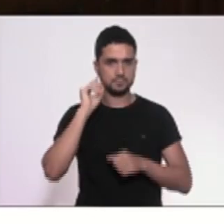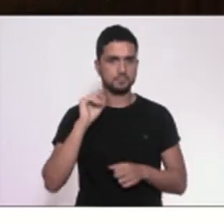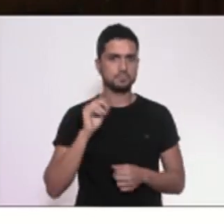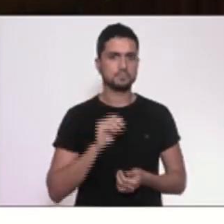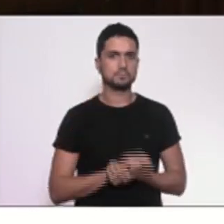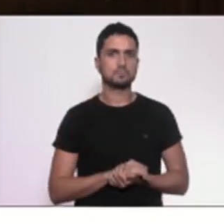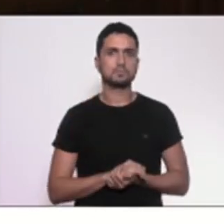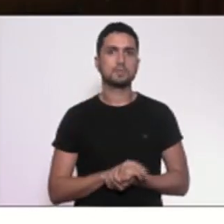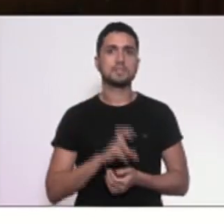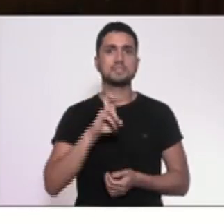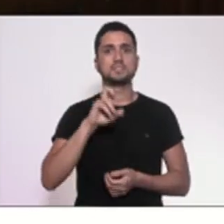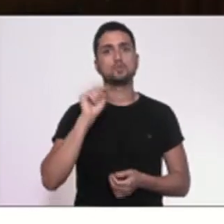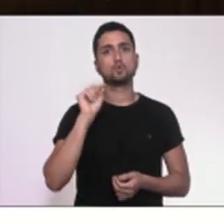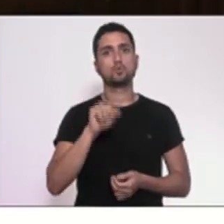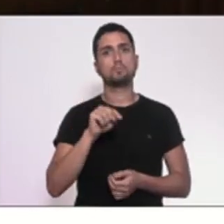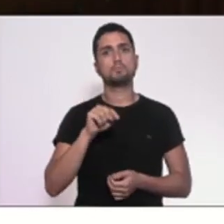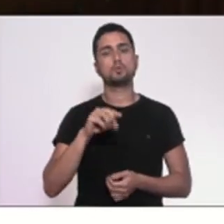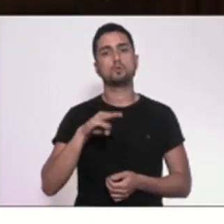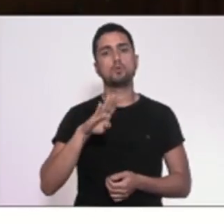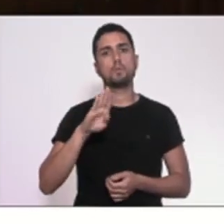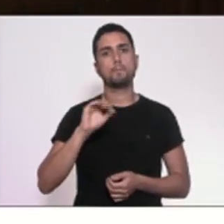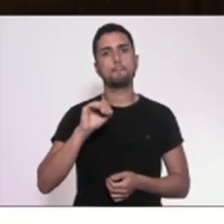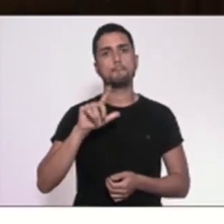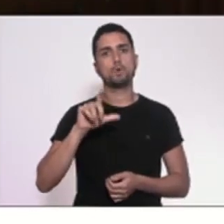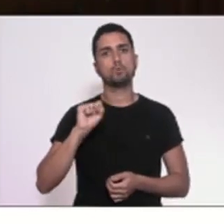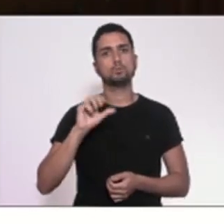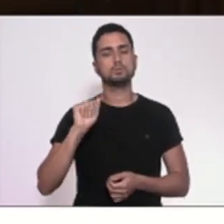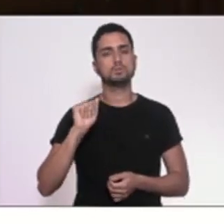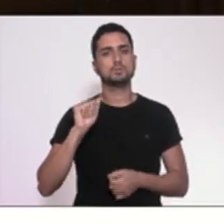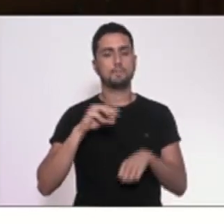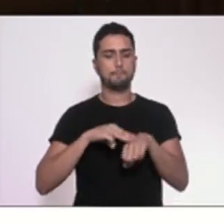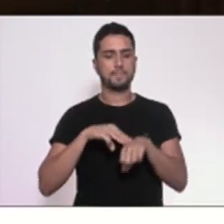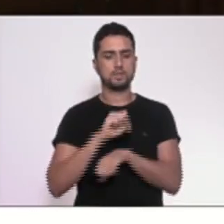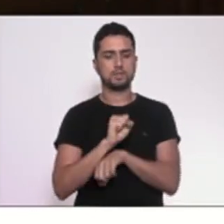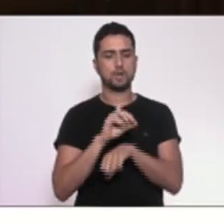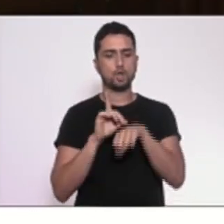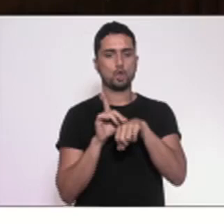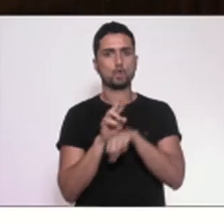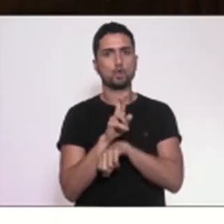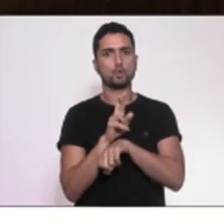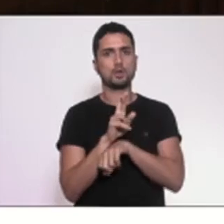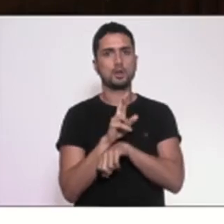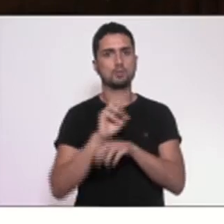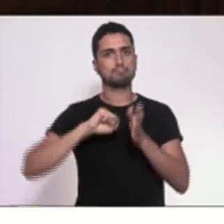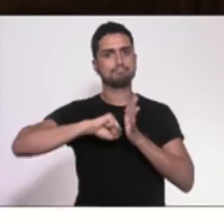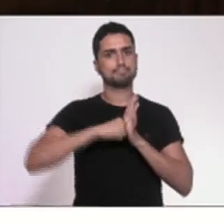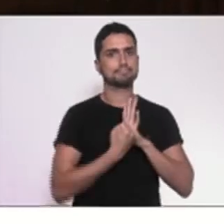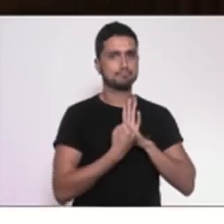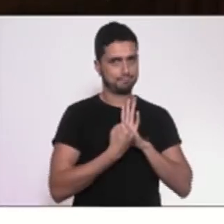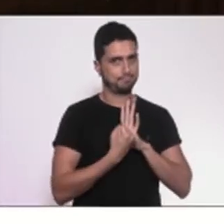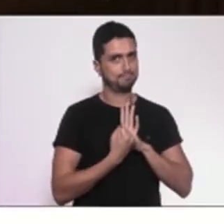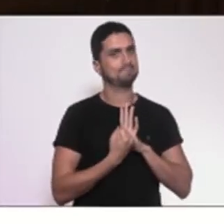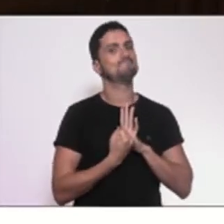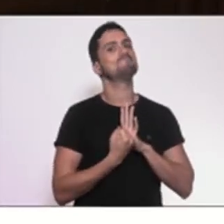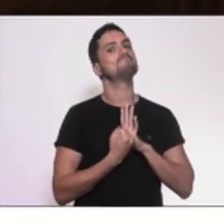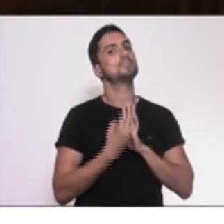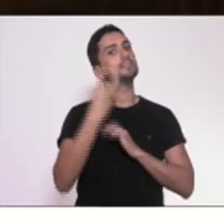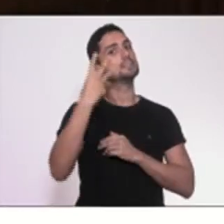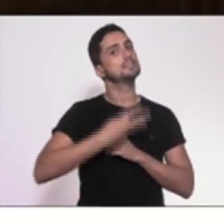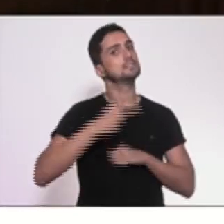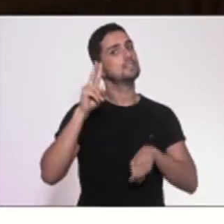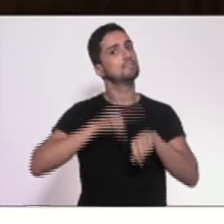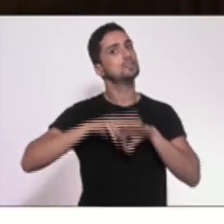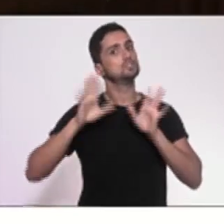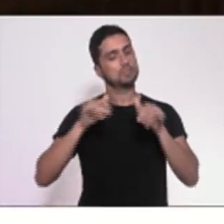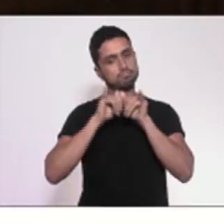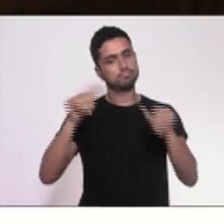mestrado, doutorado e pós-doutorado no Brasil a partir desse mês. É o terceiro comunicado desse tipo no ano. Ao todo, a